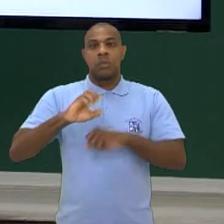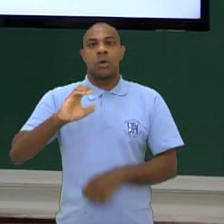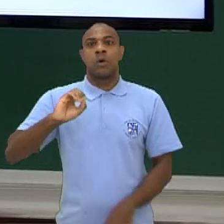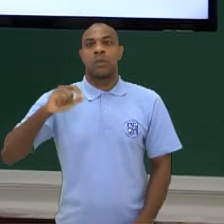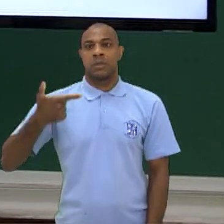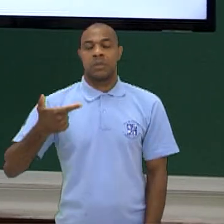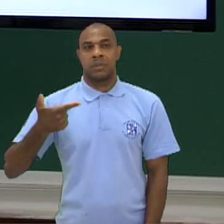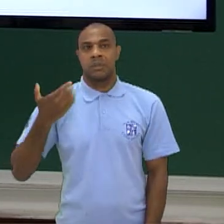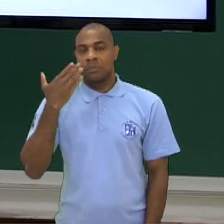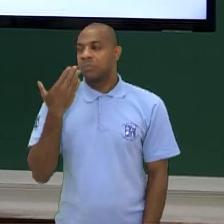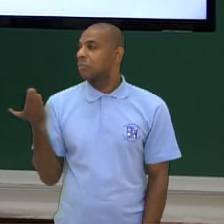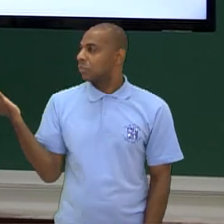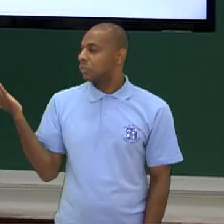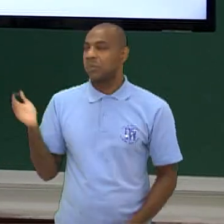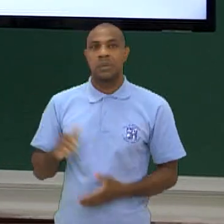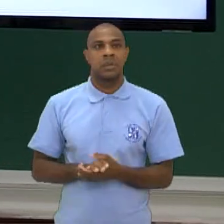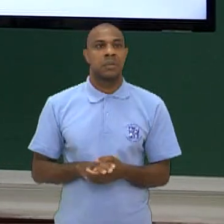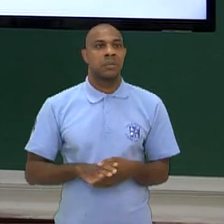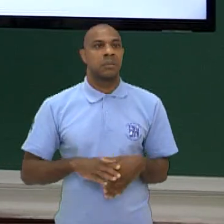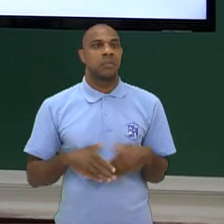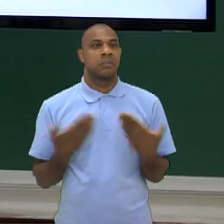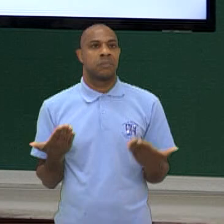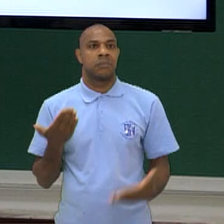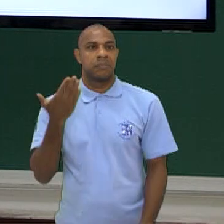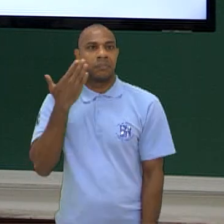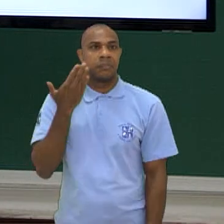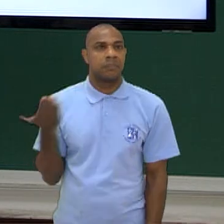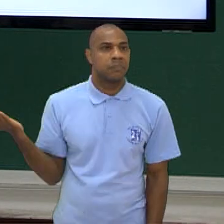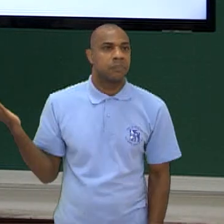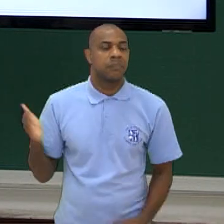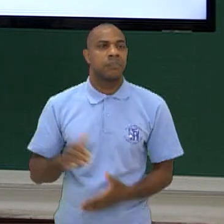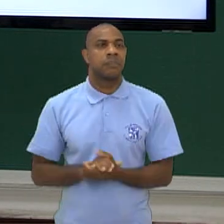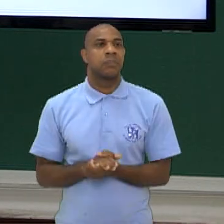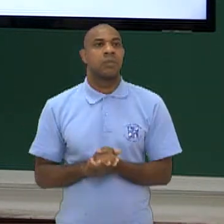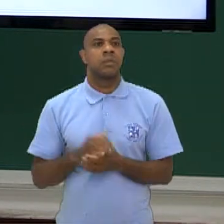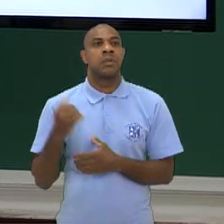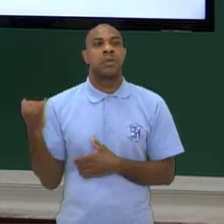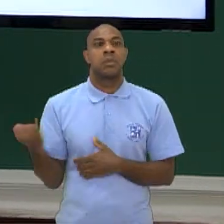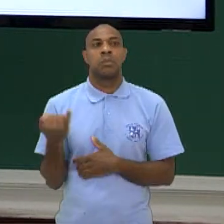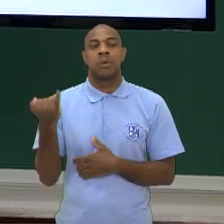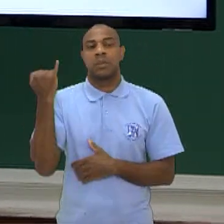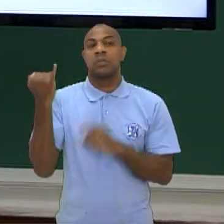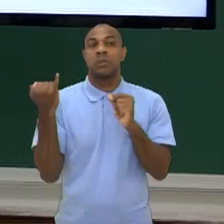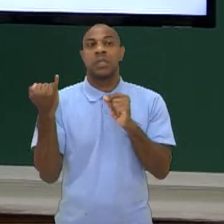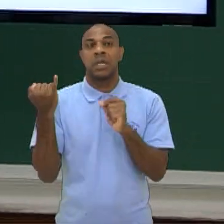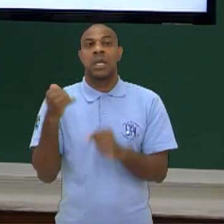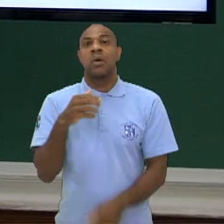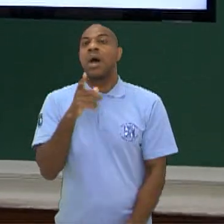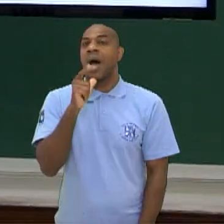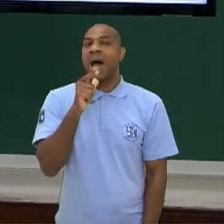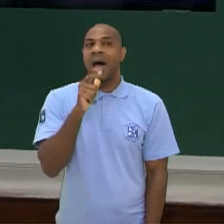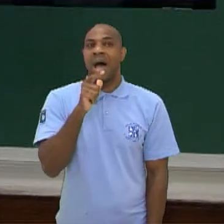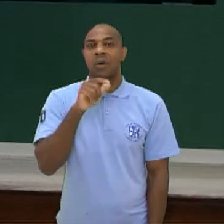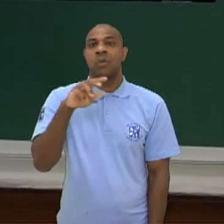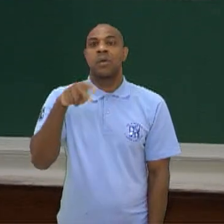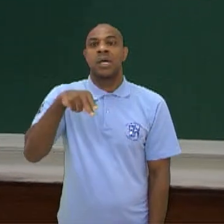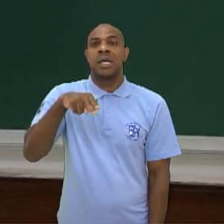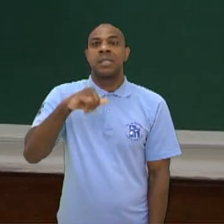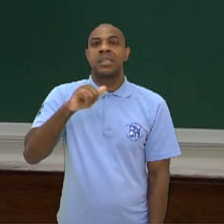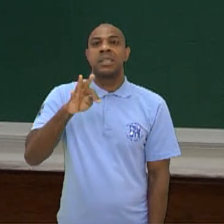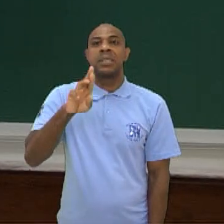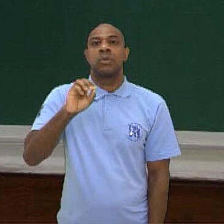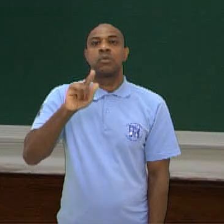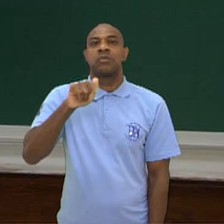a gente olhar ali, o oxigênio nem é o gás mais abundante na atmosfera. O gás mais abundante na atmosfera é o nitrogênio. Ele é o segundo mais abundante ali, com cerca